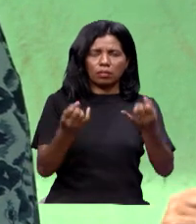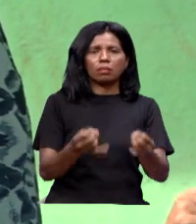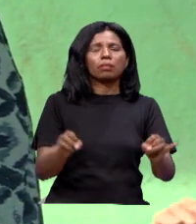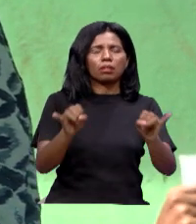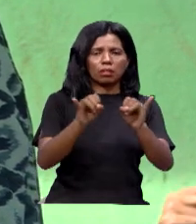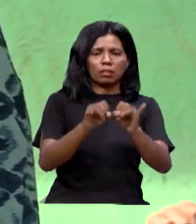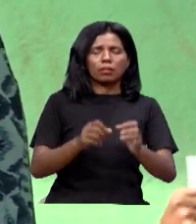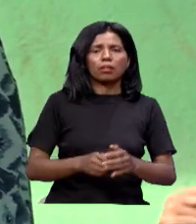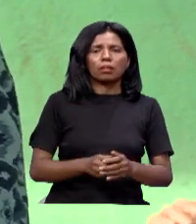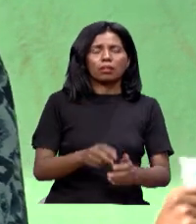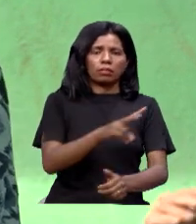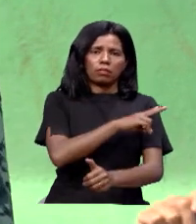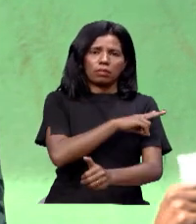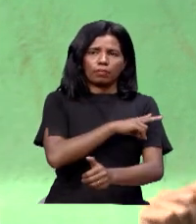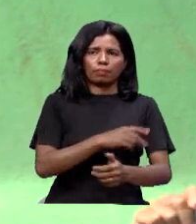rutina.